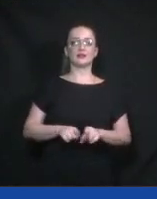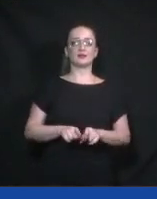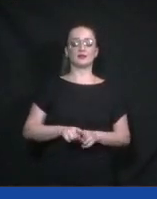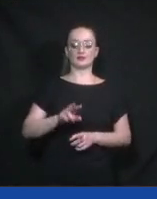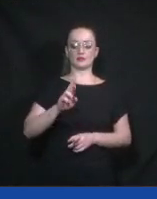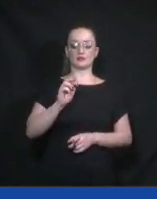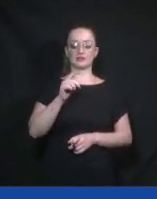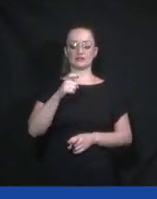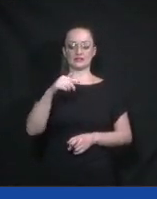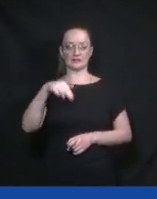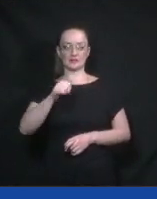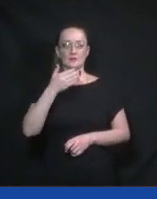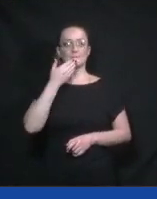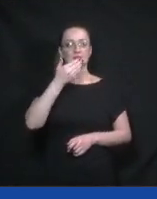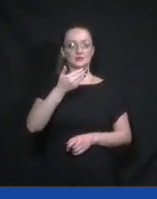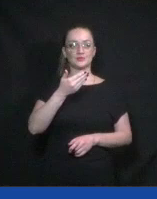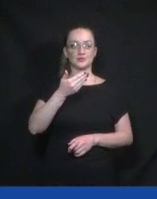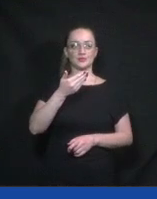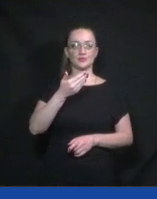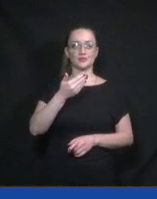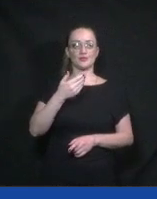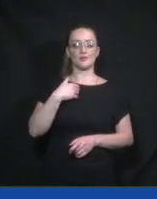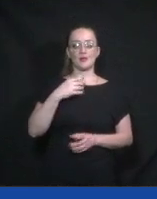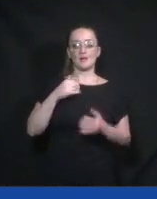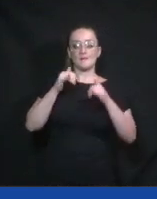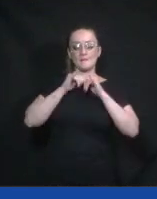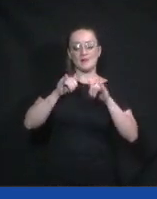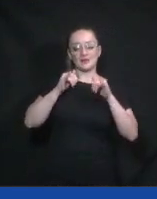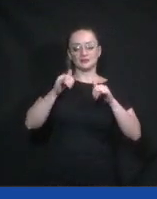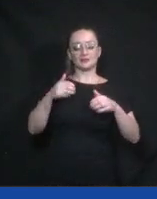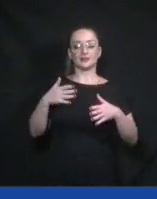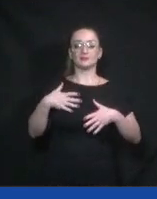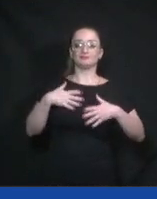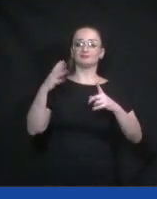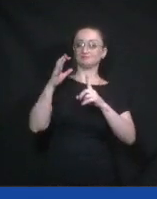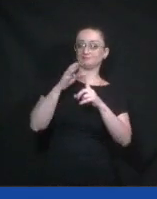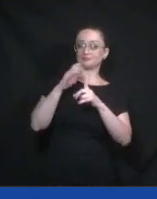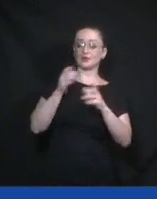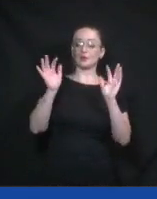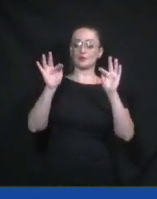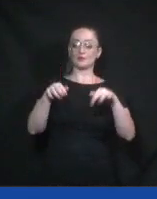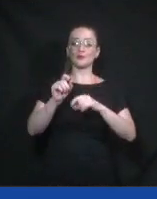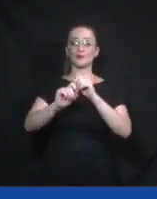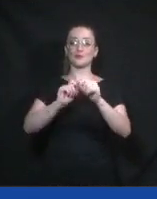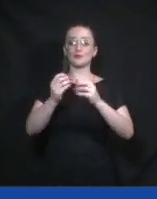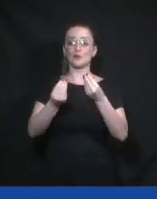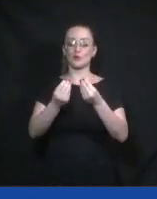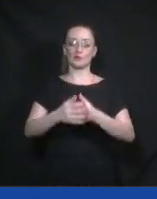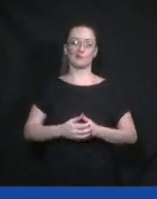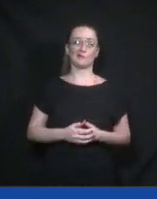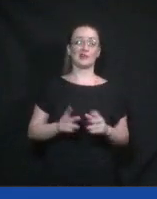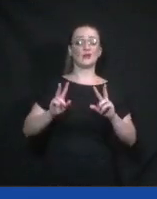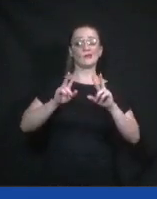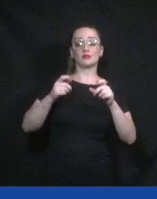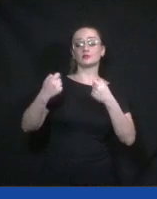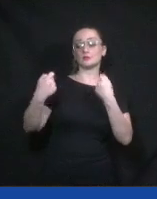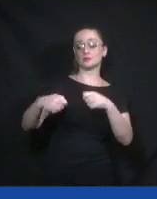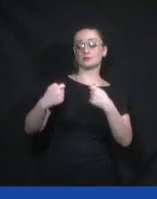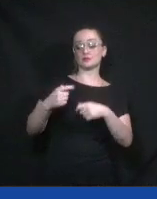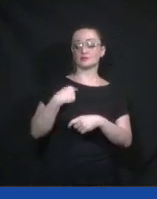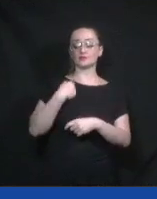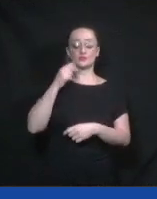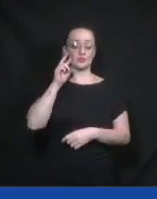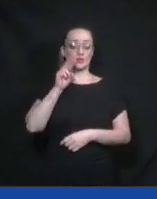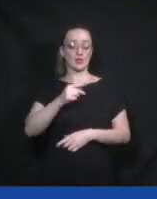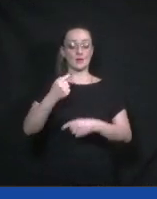ele pediu para os meus colegas uma mensagem inspiradora eu termino até a minha fala também deixando uma eu a cidade se a gente